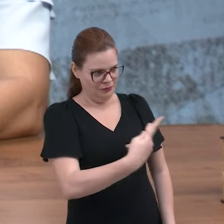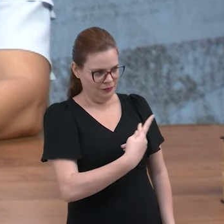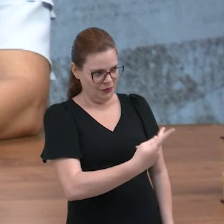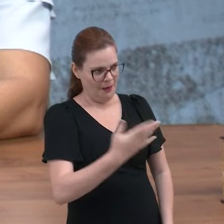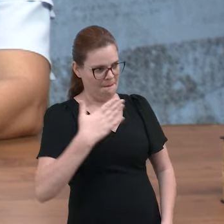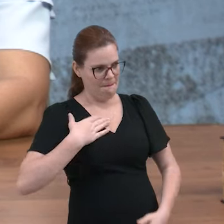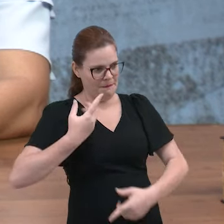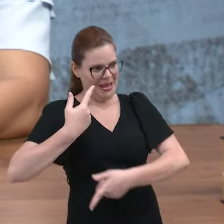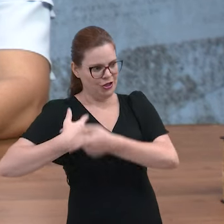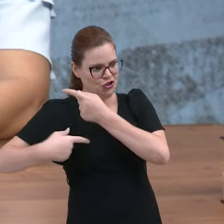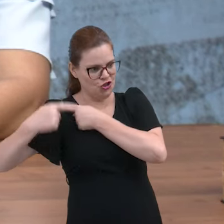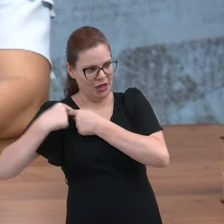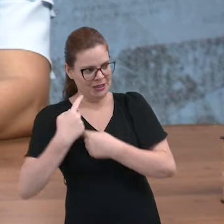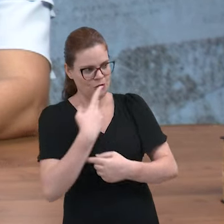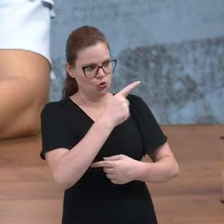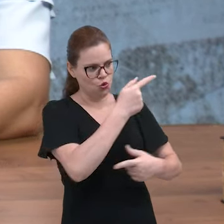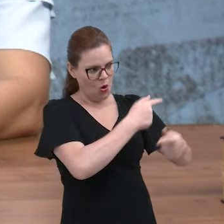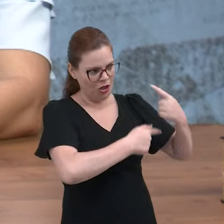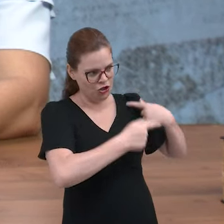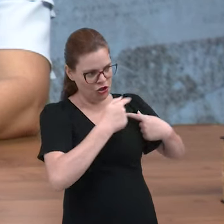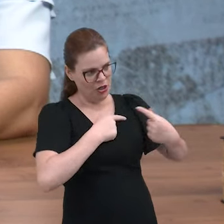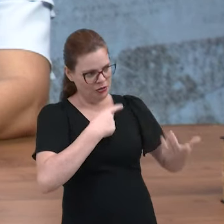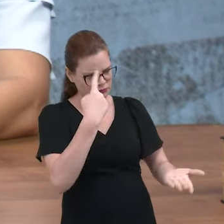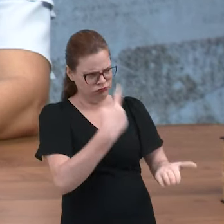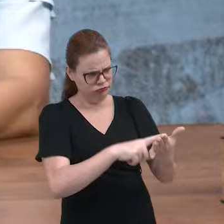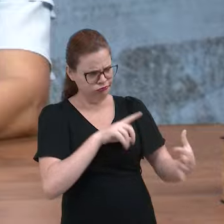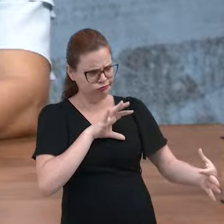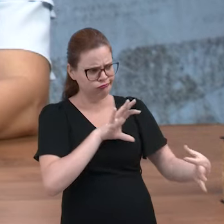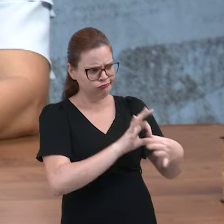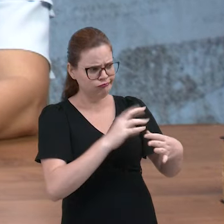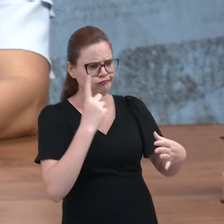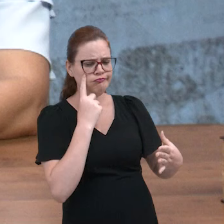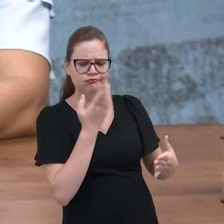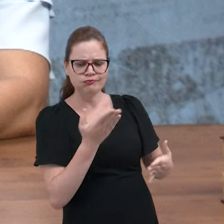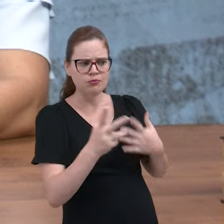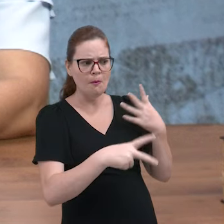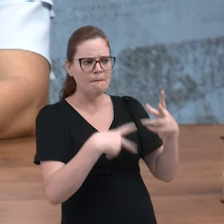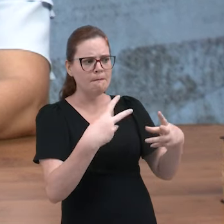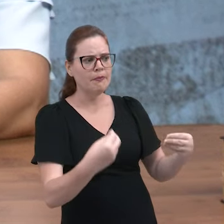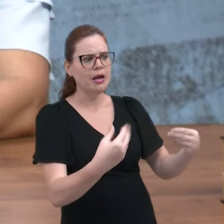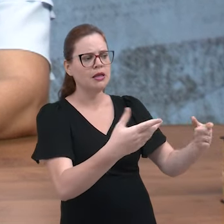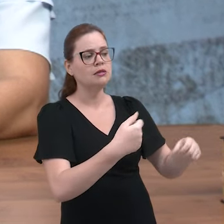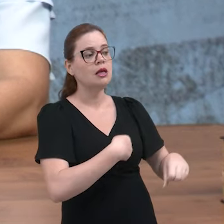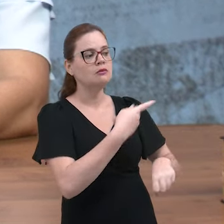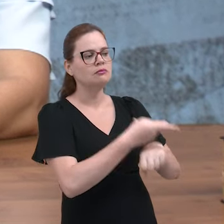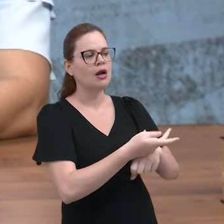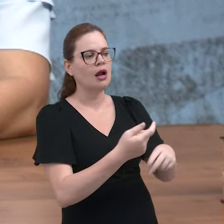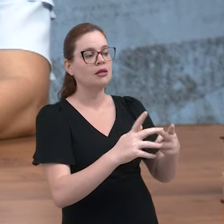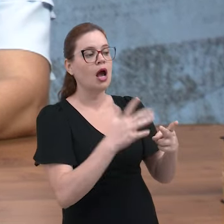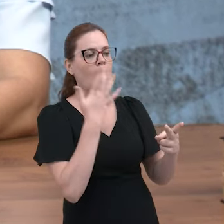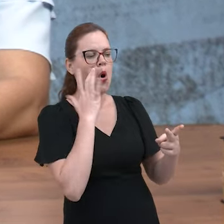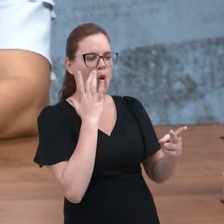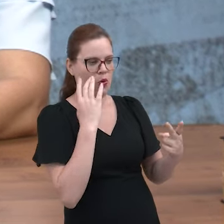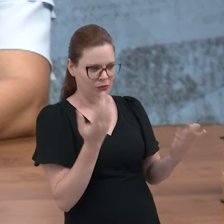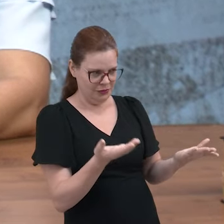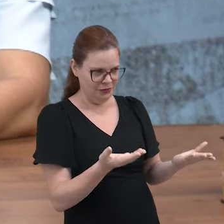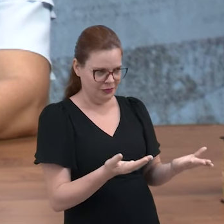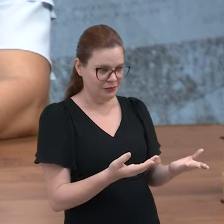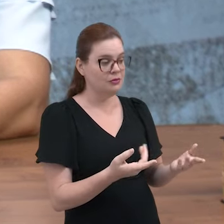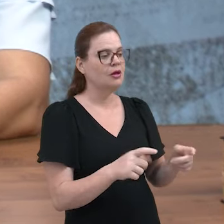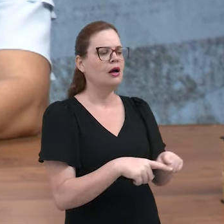pai e teu pai. Veis aqui que te mando um presente, prata e ouro. Vai